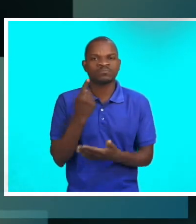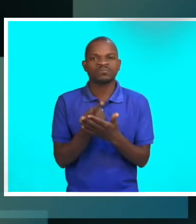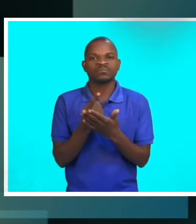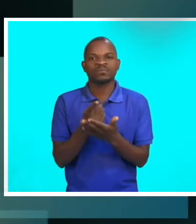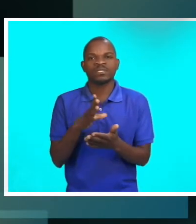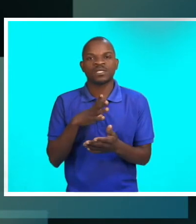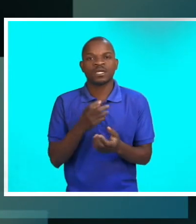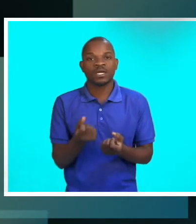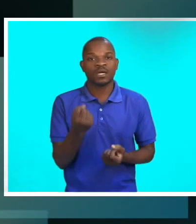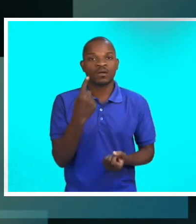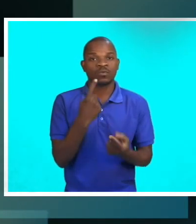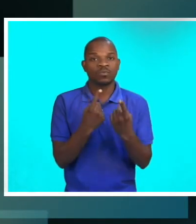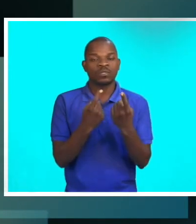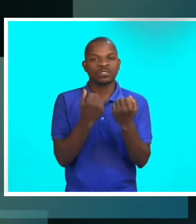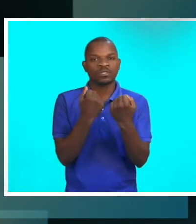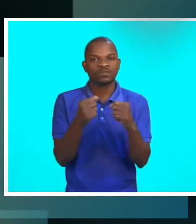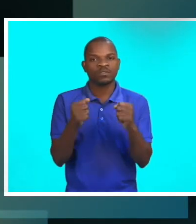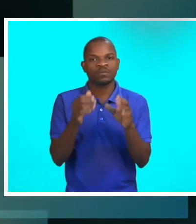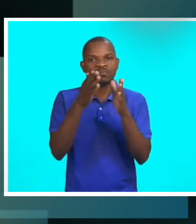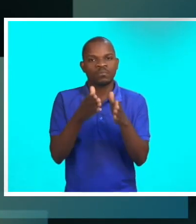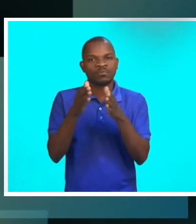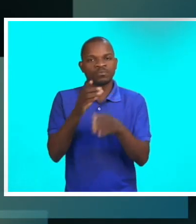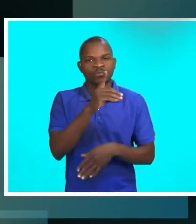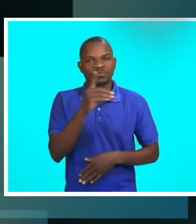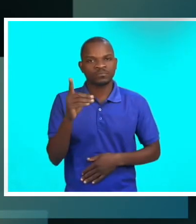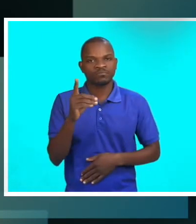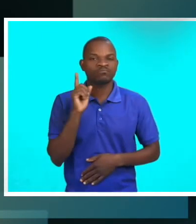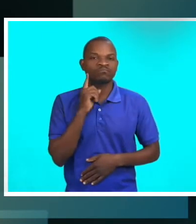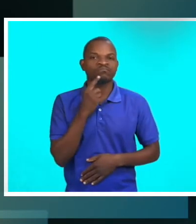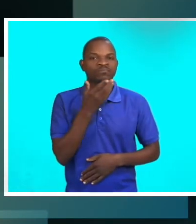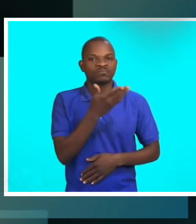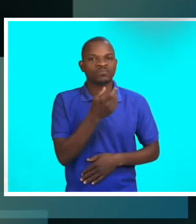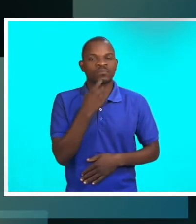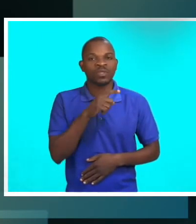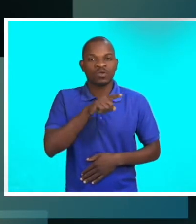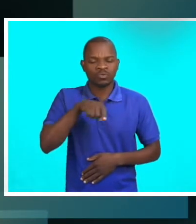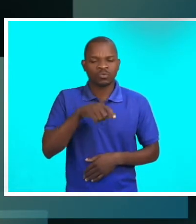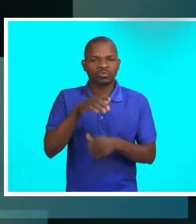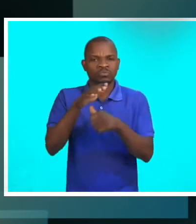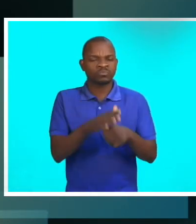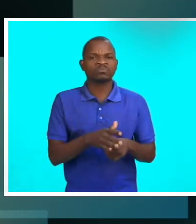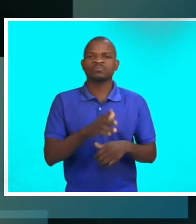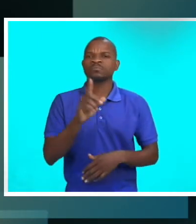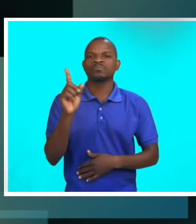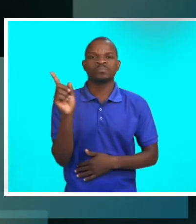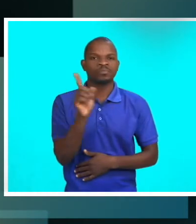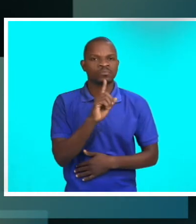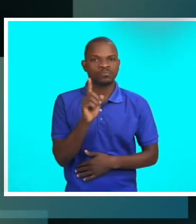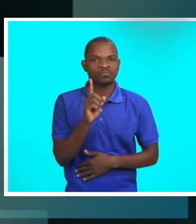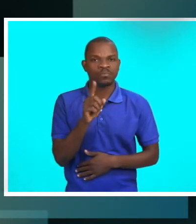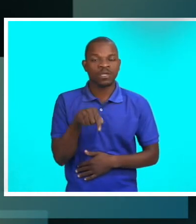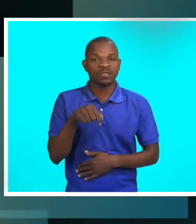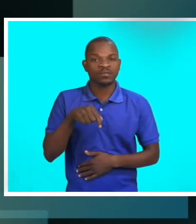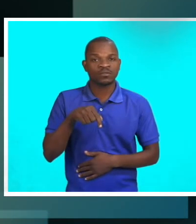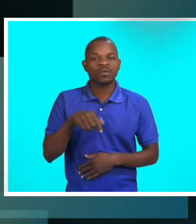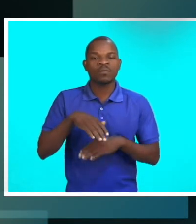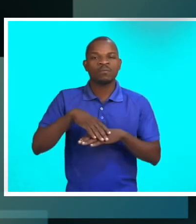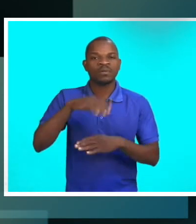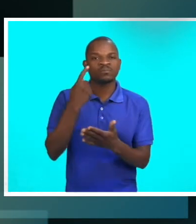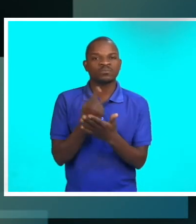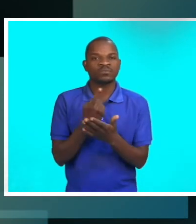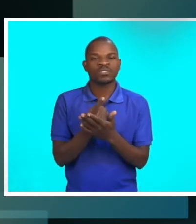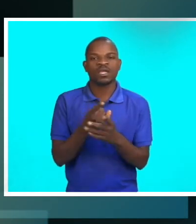para pessoas com deficiência. Nós aqui no Dançar-se é não a discriminação. Um dos valores mais importantes nossos é